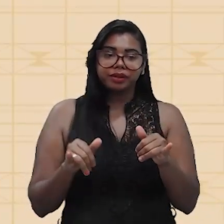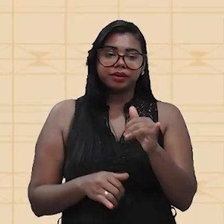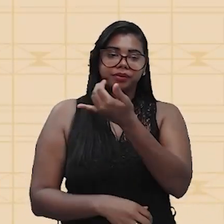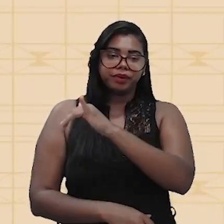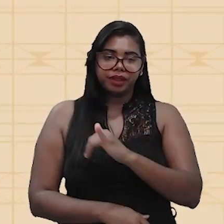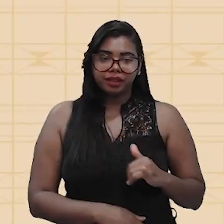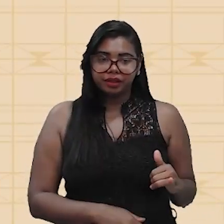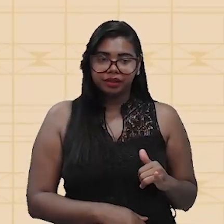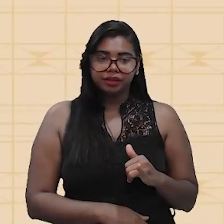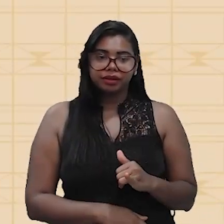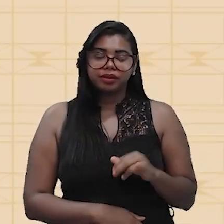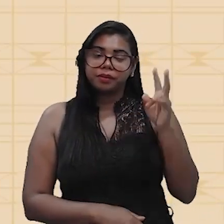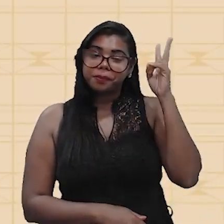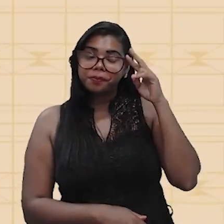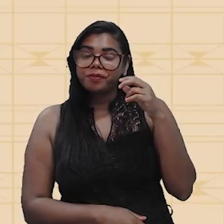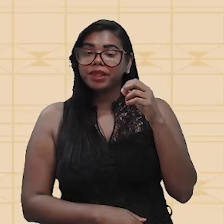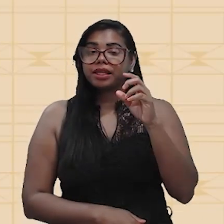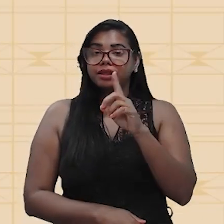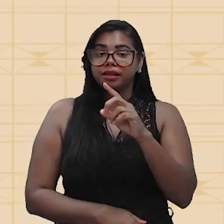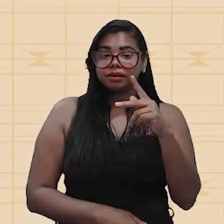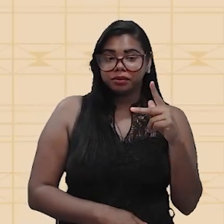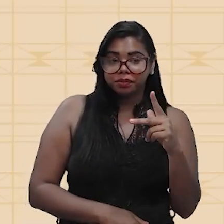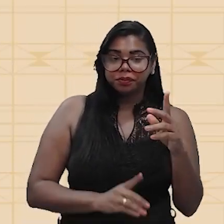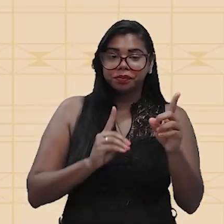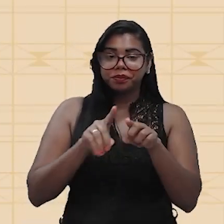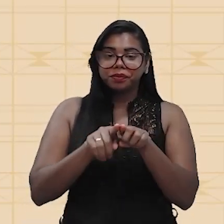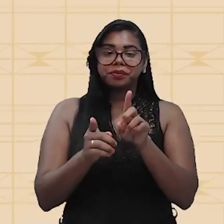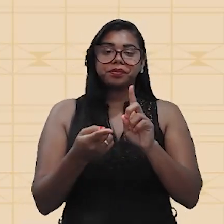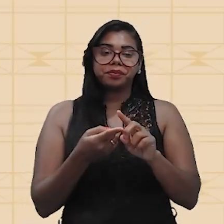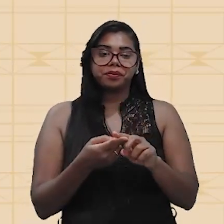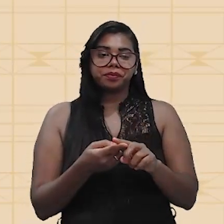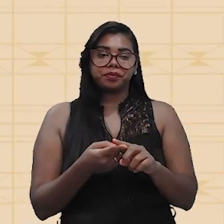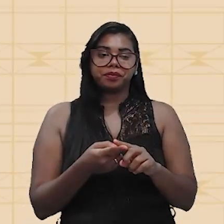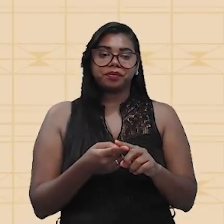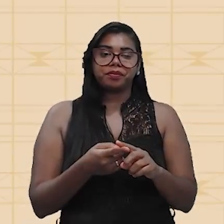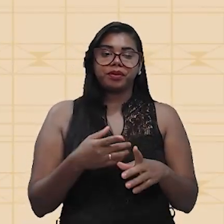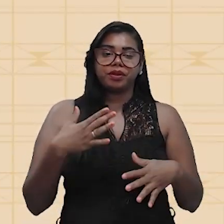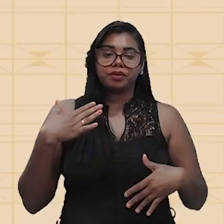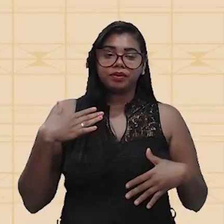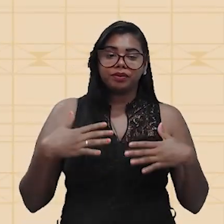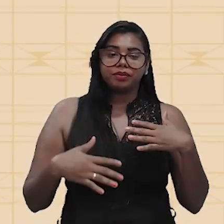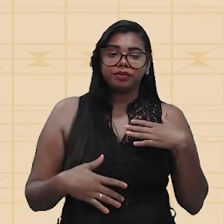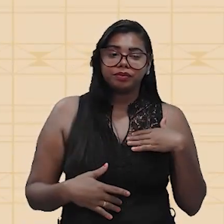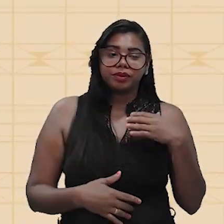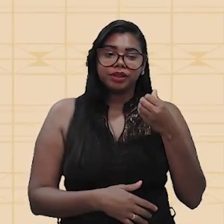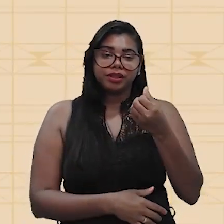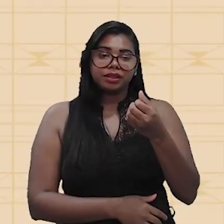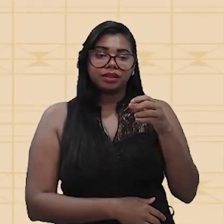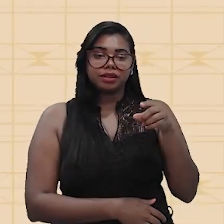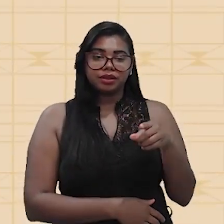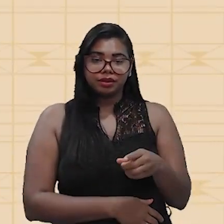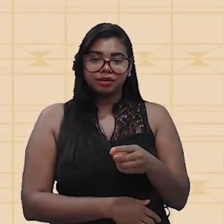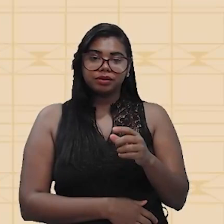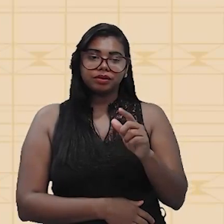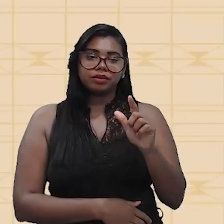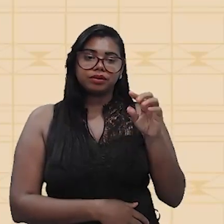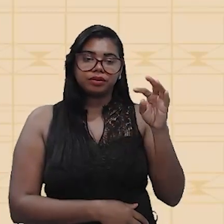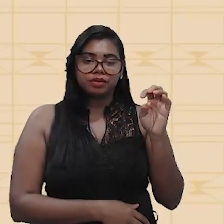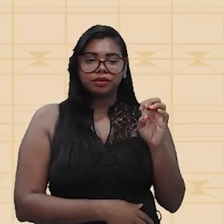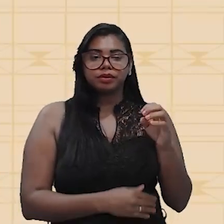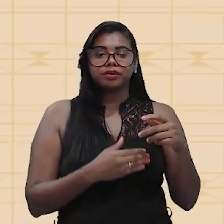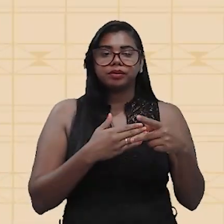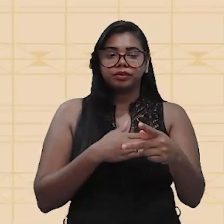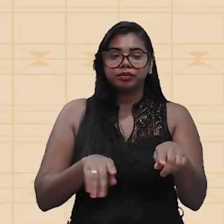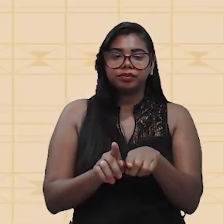que você achou, ao tocar na pele, gera uma resistência de 6.000 watts. Então, quando a gente passa esse